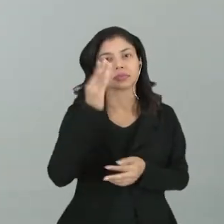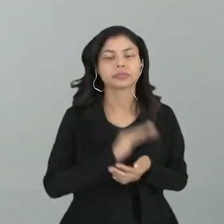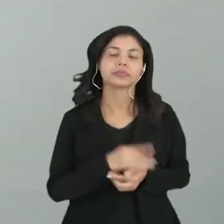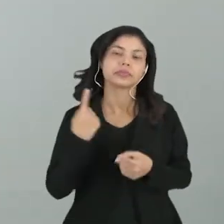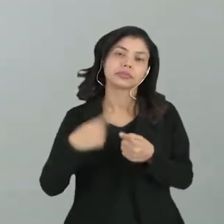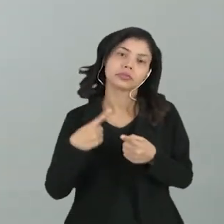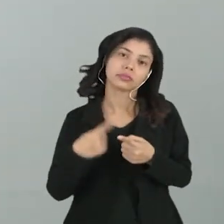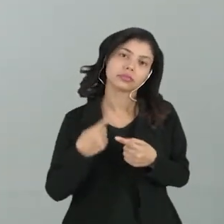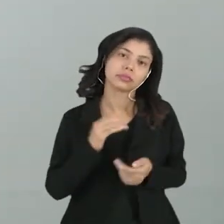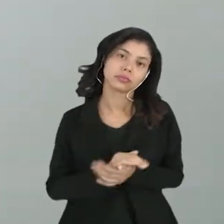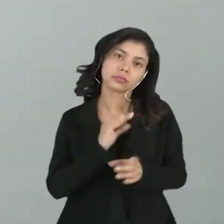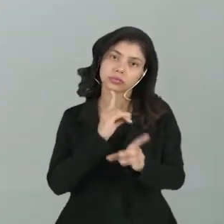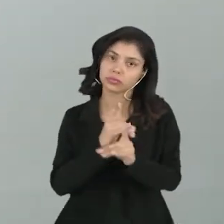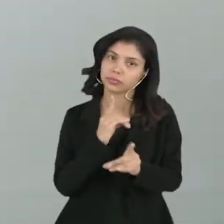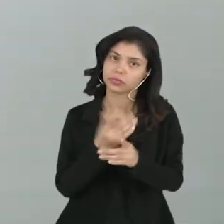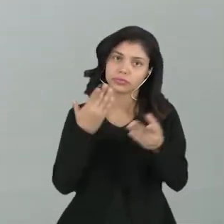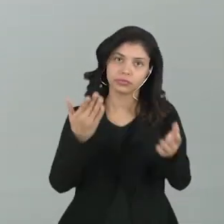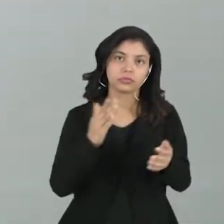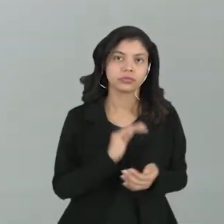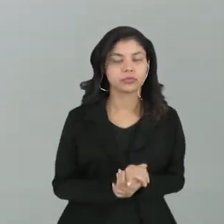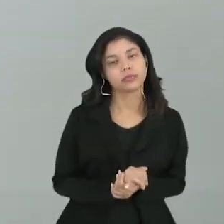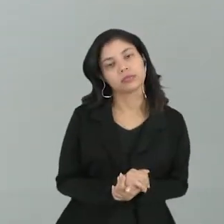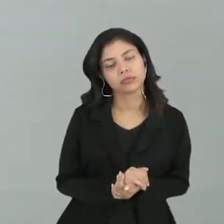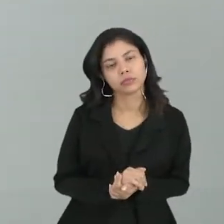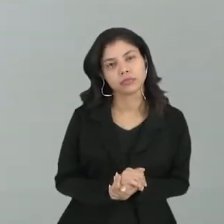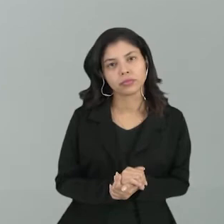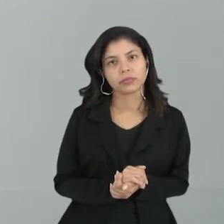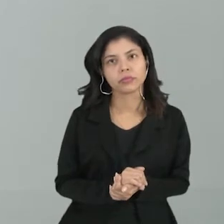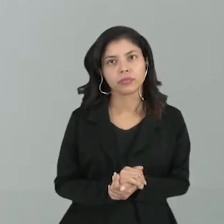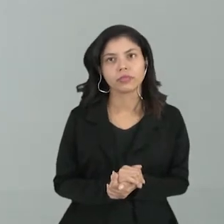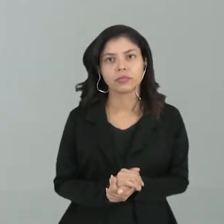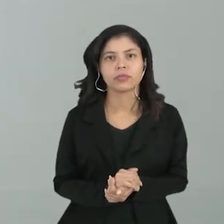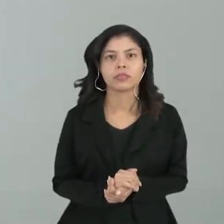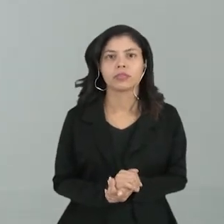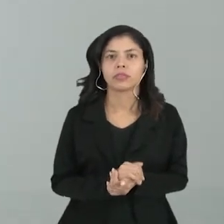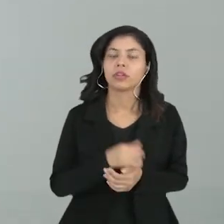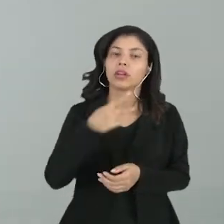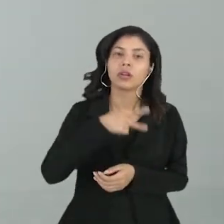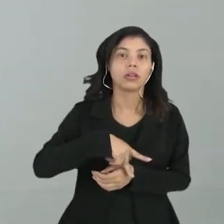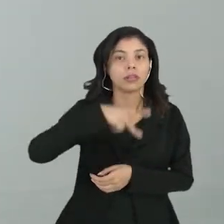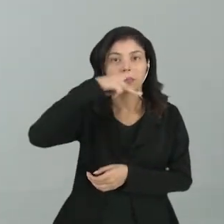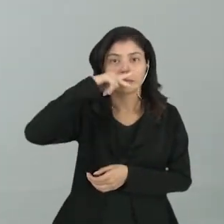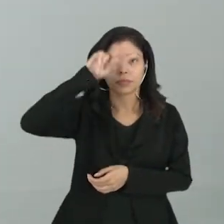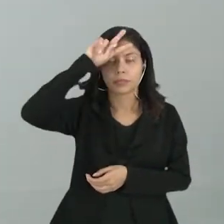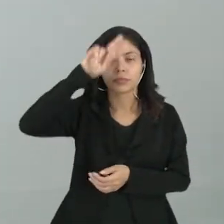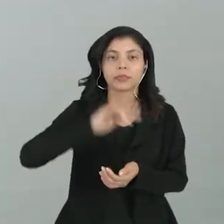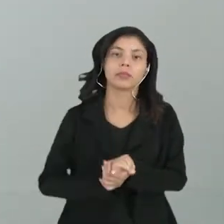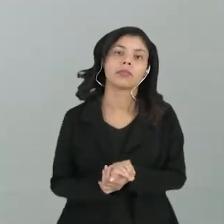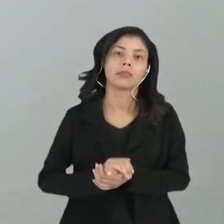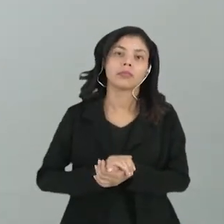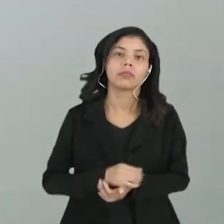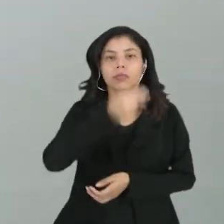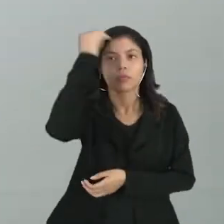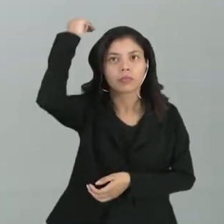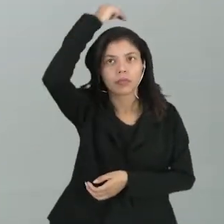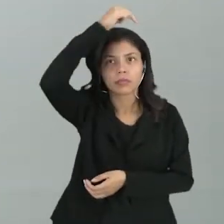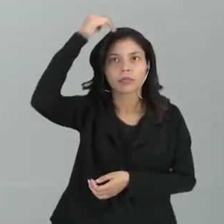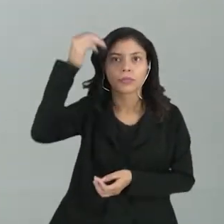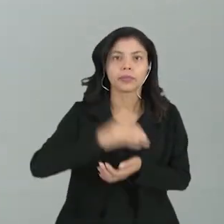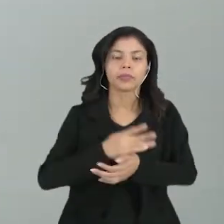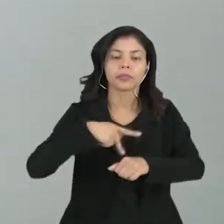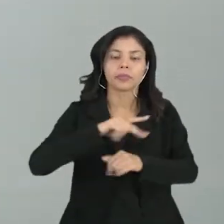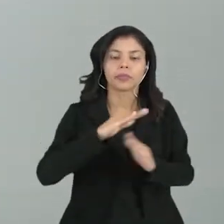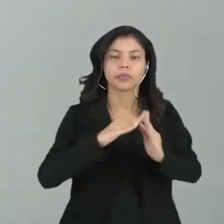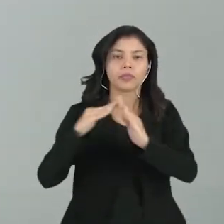aí de serem encontradas aí no Peru, no México, países vizinhos. E agora a gente vai